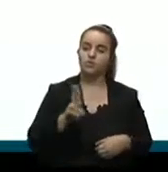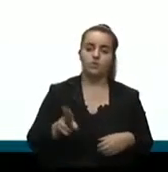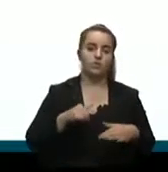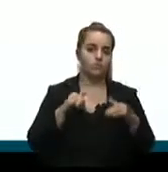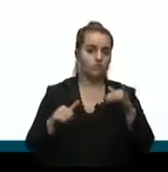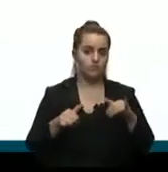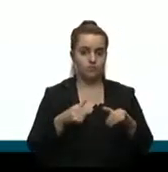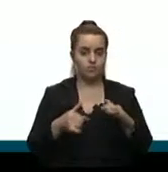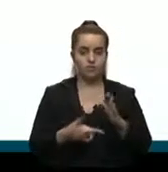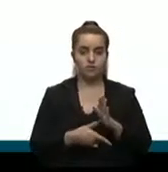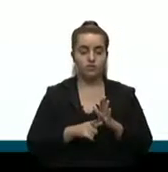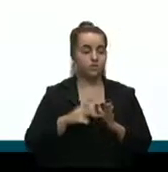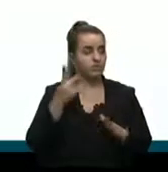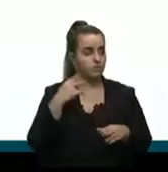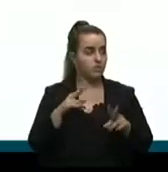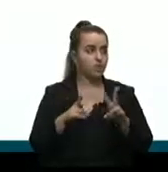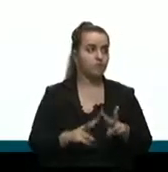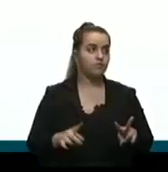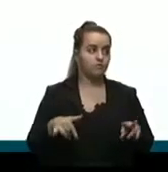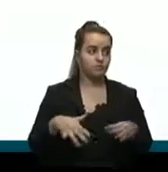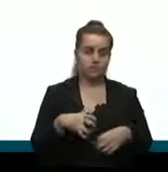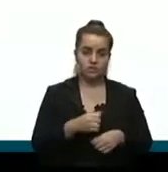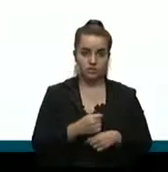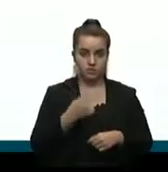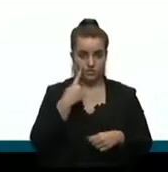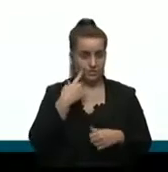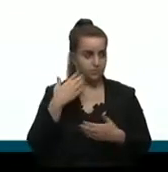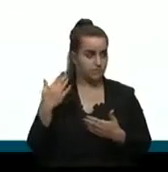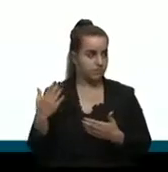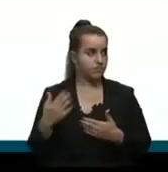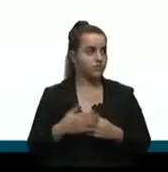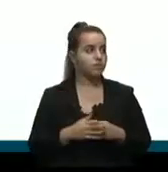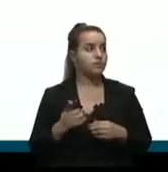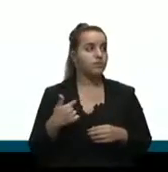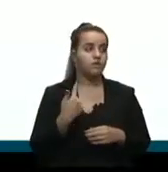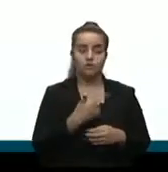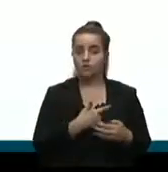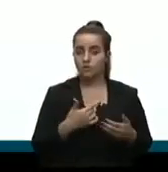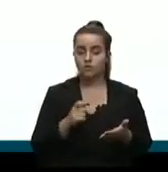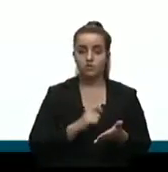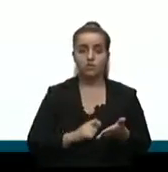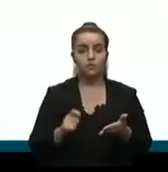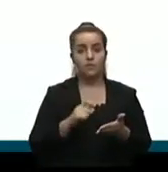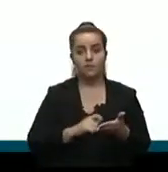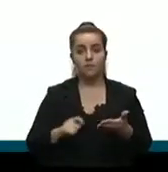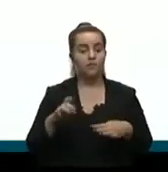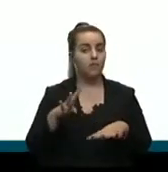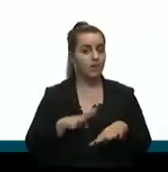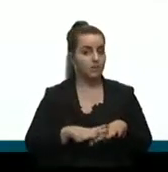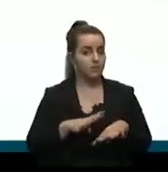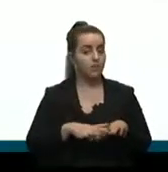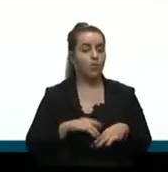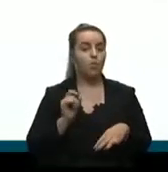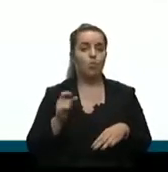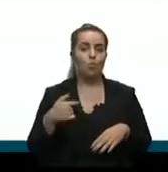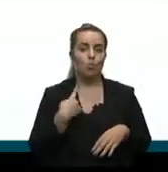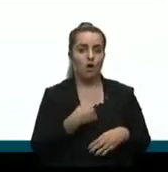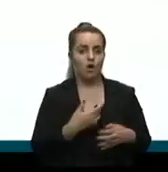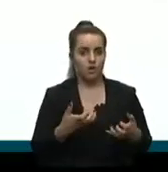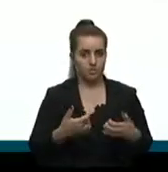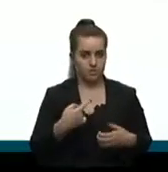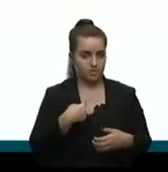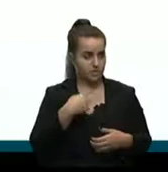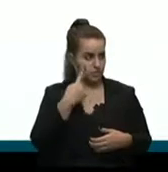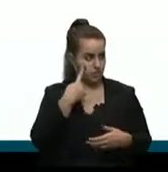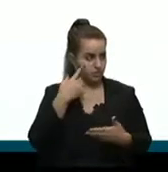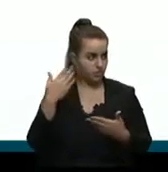anterior para determinar esse cálculo. E nós escrevemos matematicamente o que queremos do seguinte